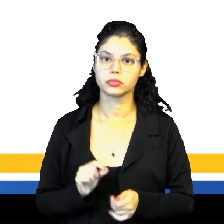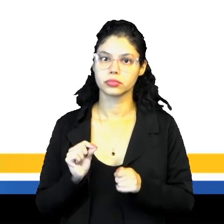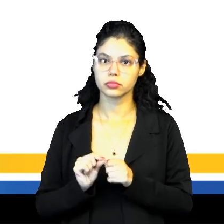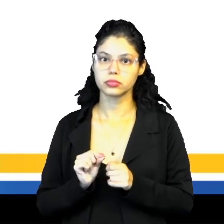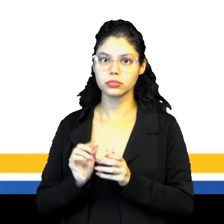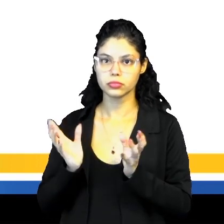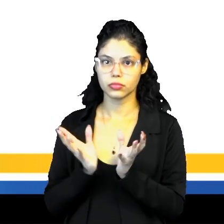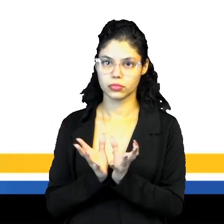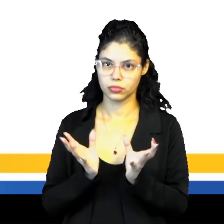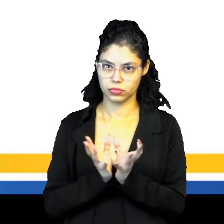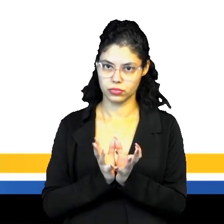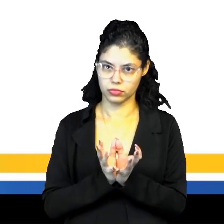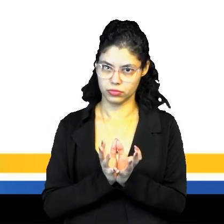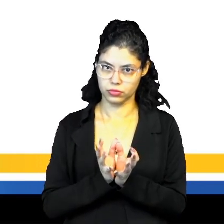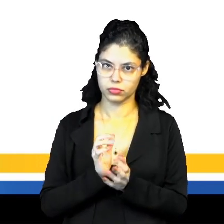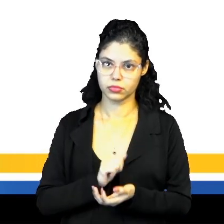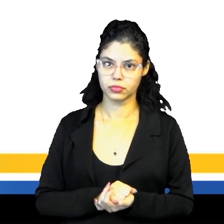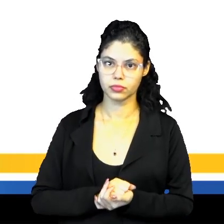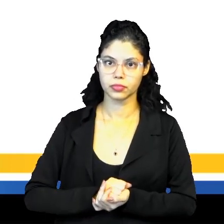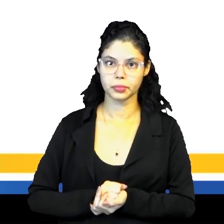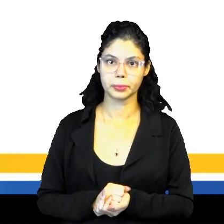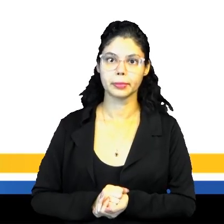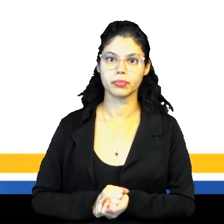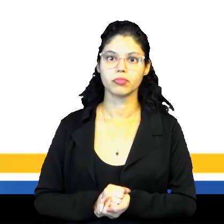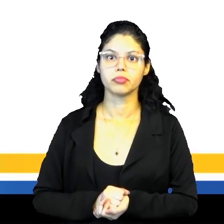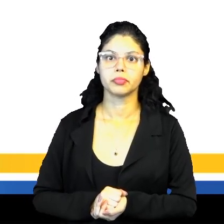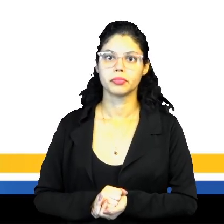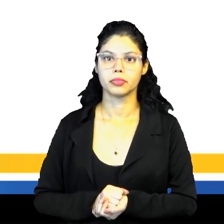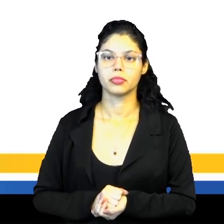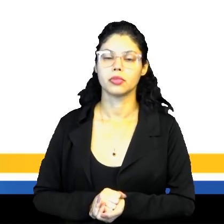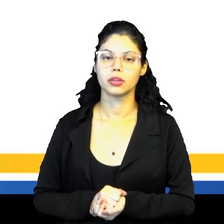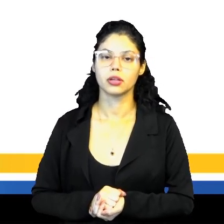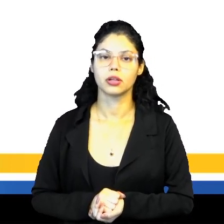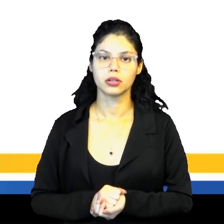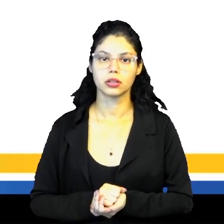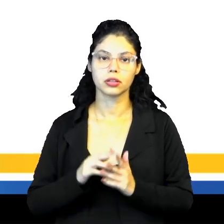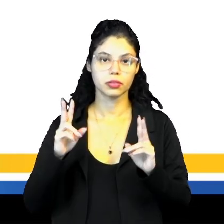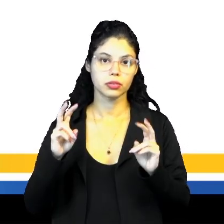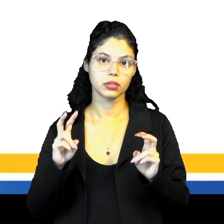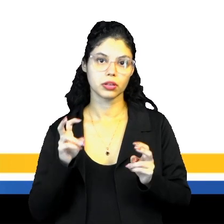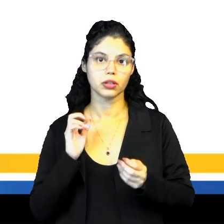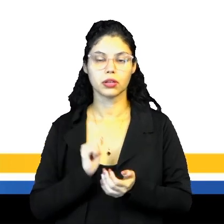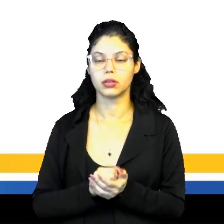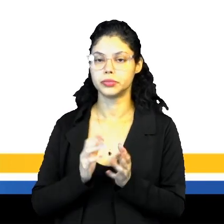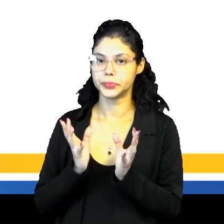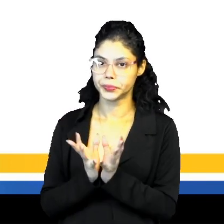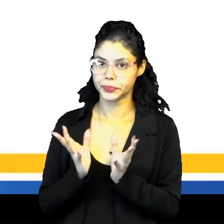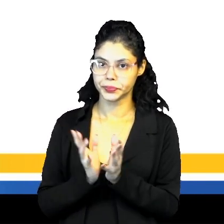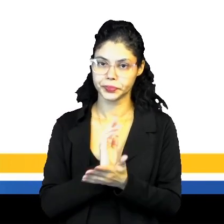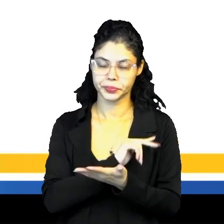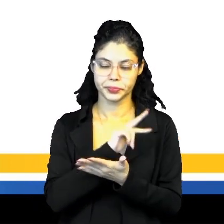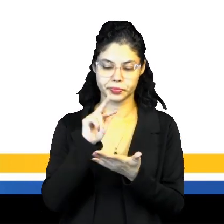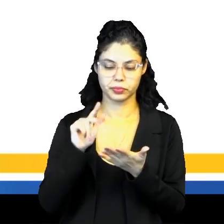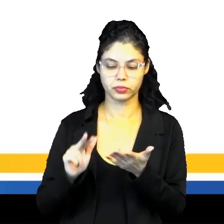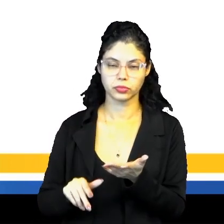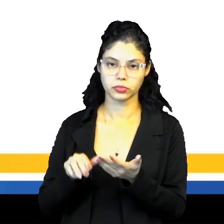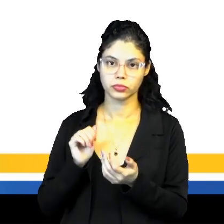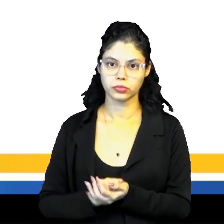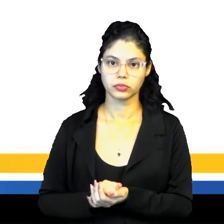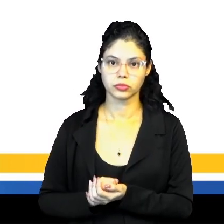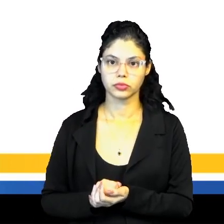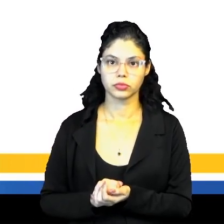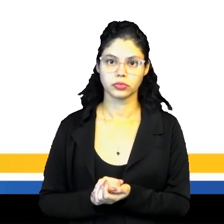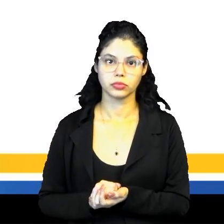conjunto, né? Aí a classificação aí, o conceito, um conjunto heterogêneo, ou seja, um conjunto de vários, né?